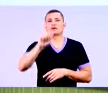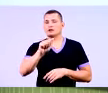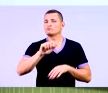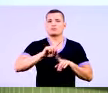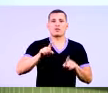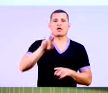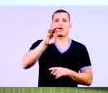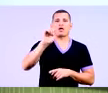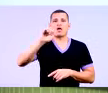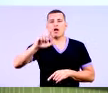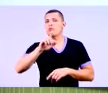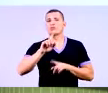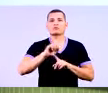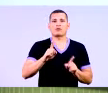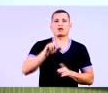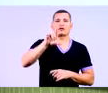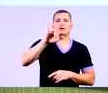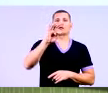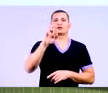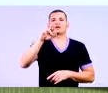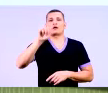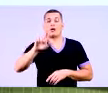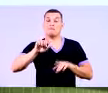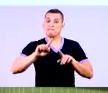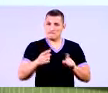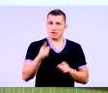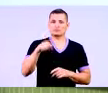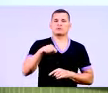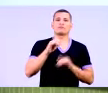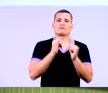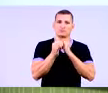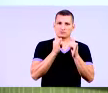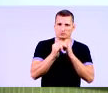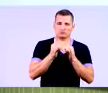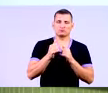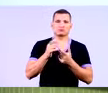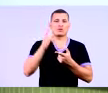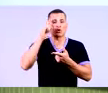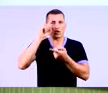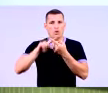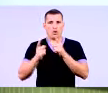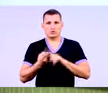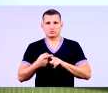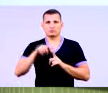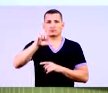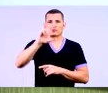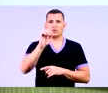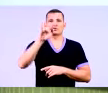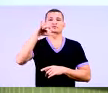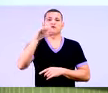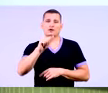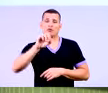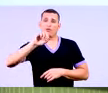literal mas é uma informação lógica ou boliviana como a gente também é chama na linguagem de programação